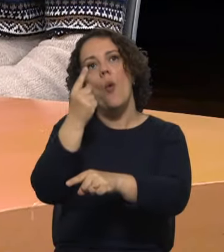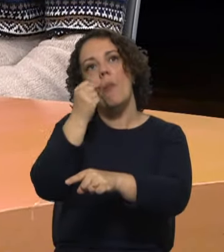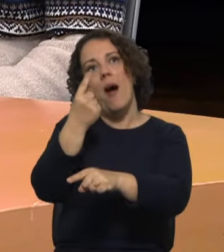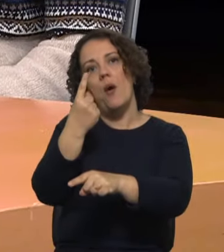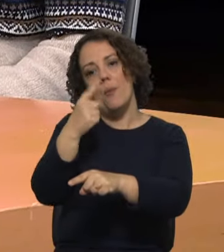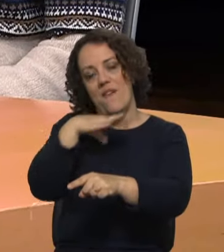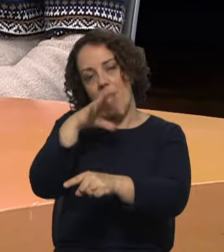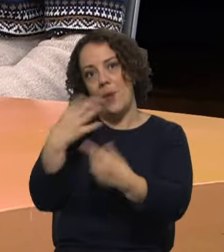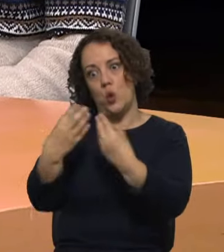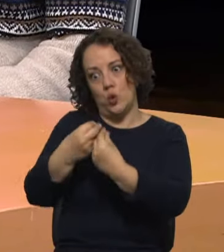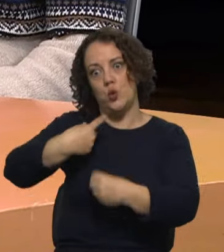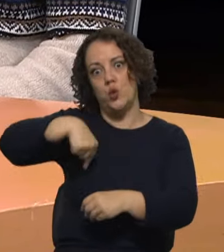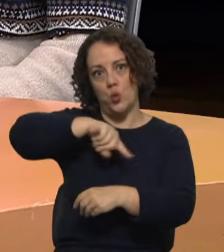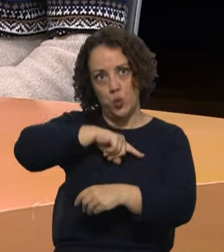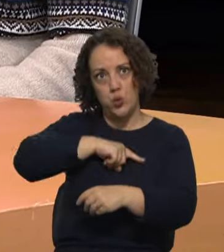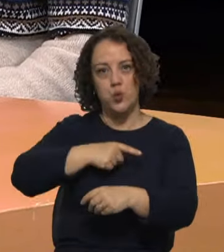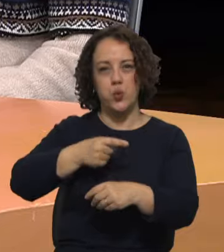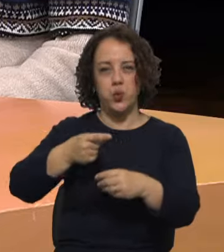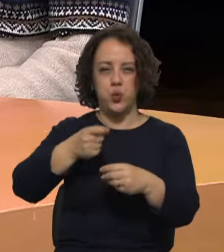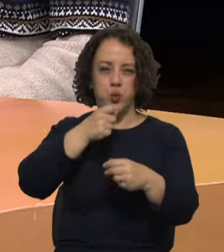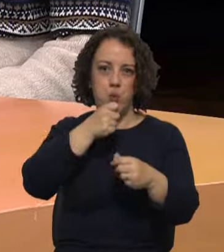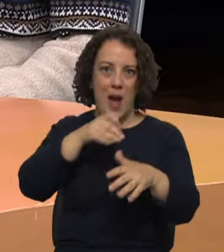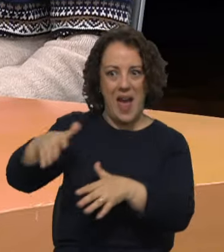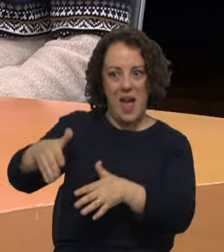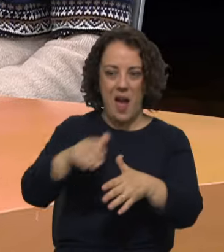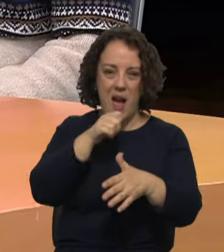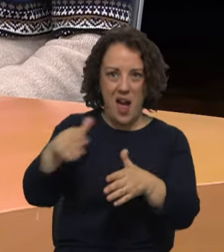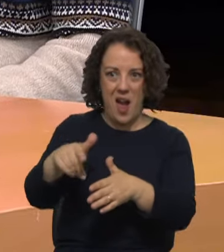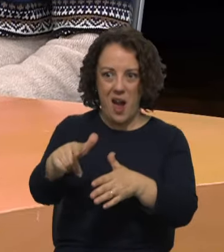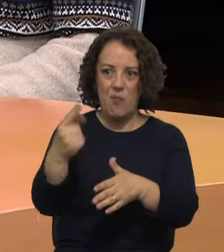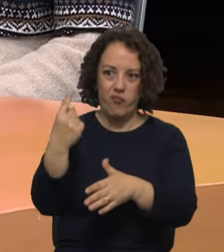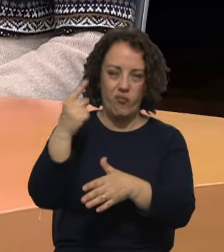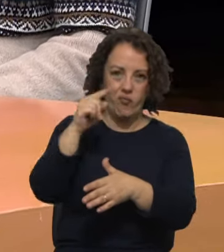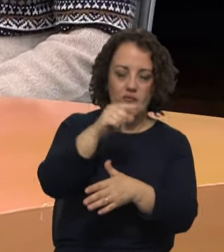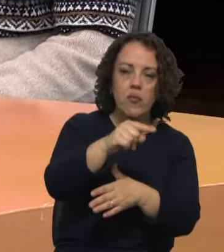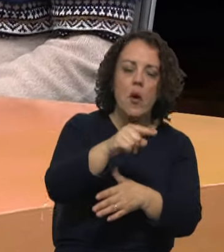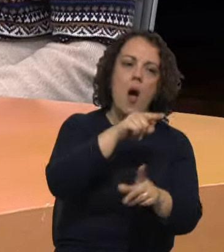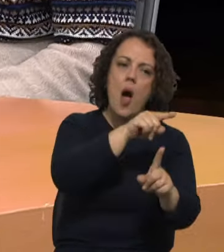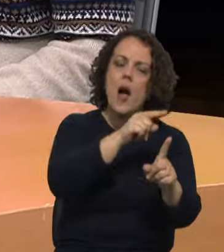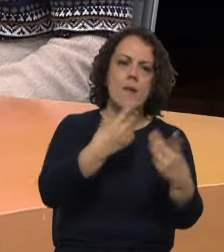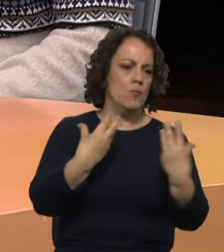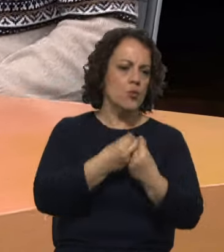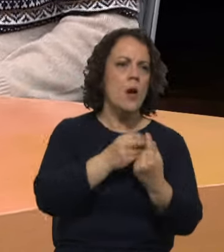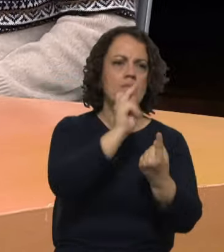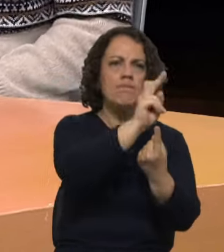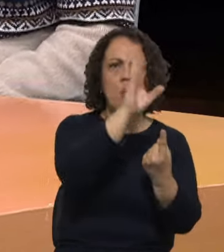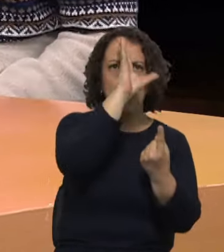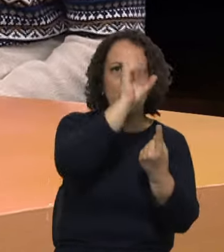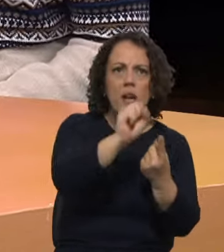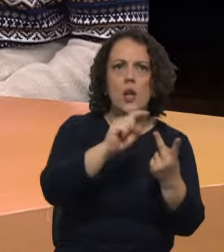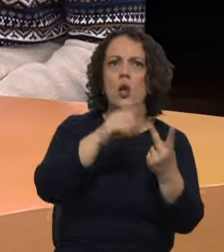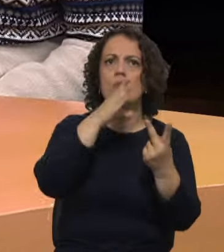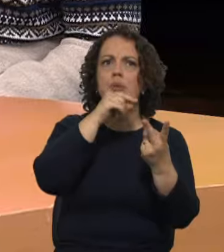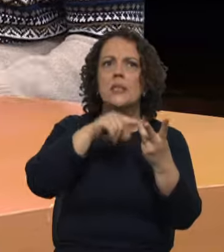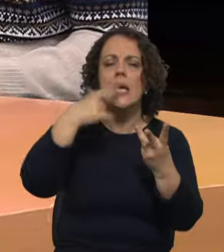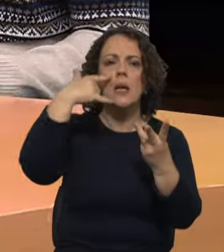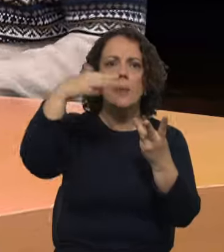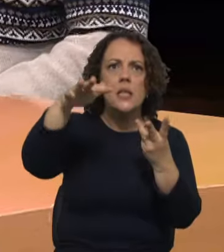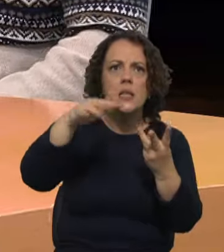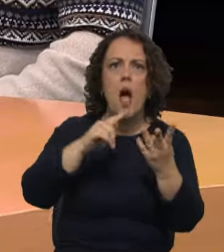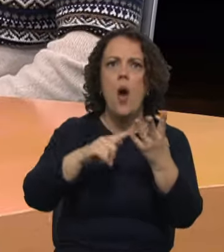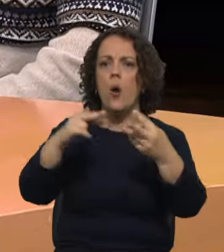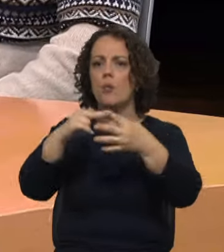nosso que fez essa travia connosco nesses dias e andaram de entidade entidade governamental na polícia na migração no